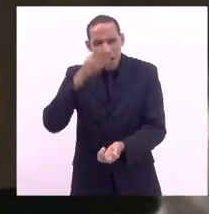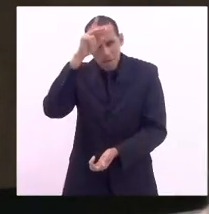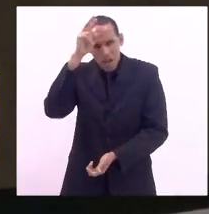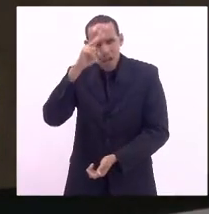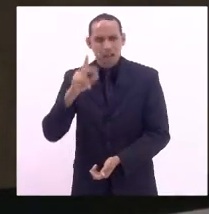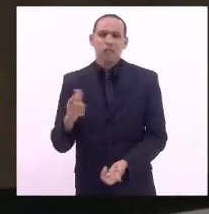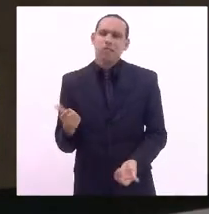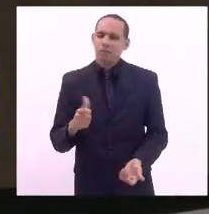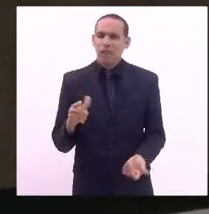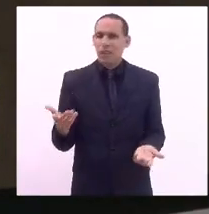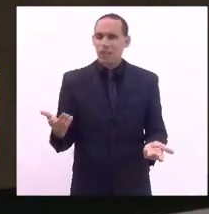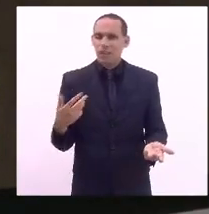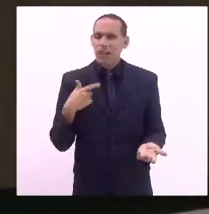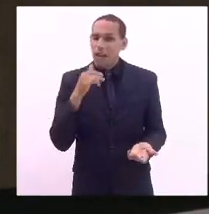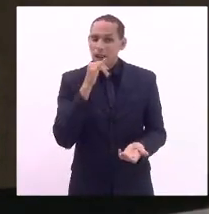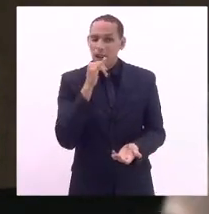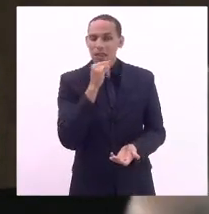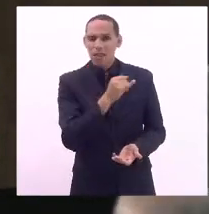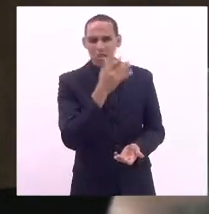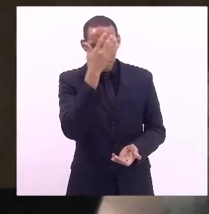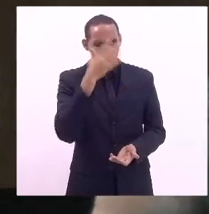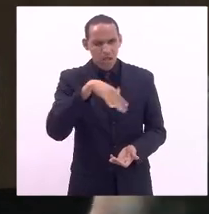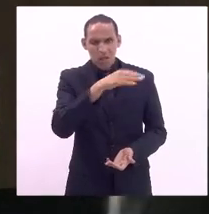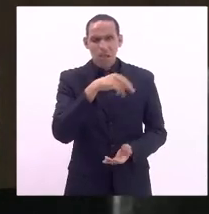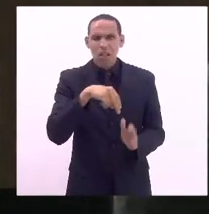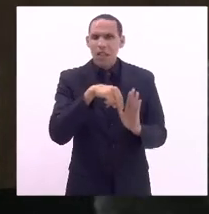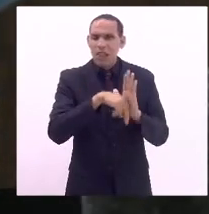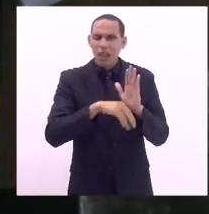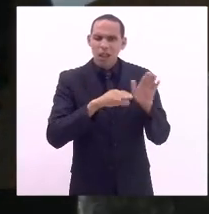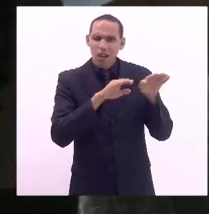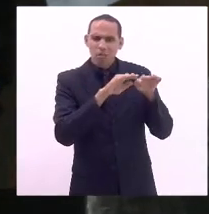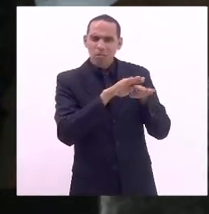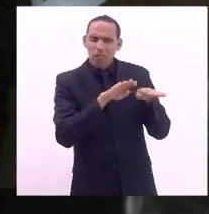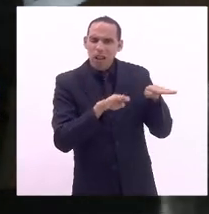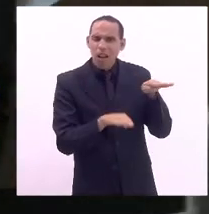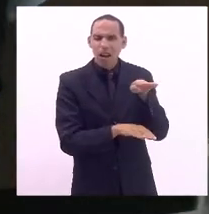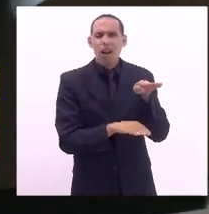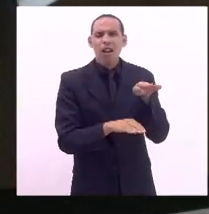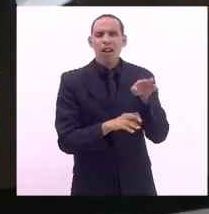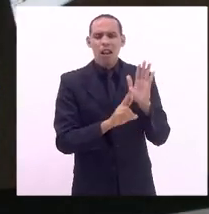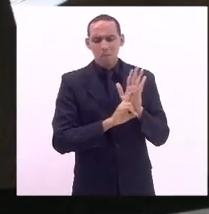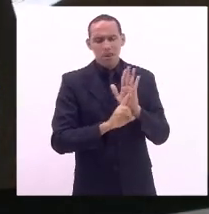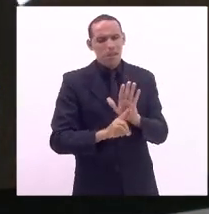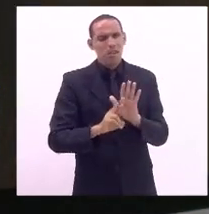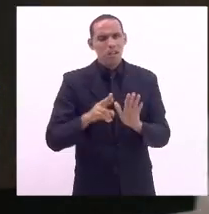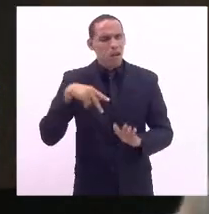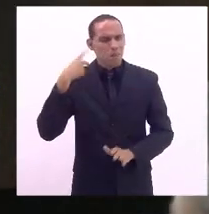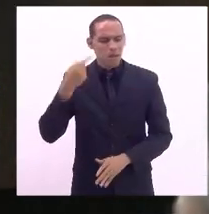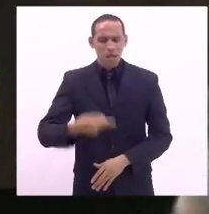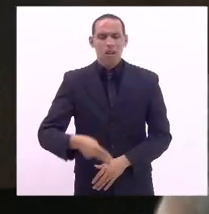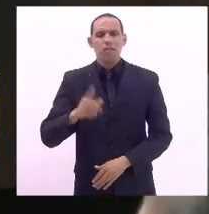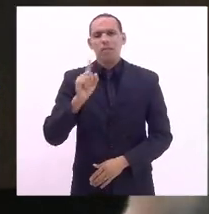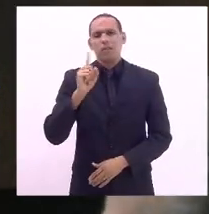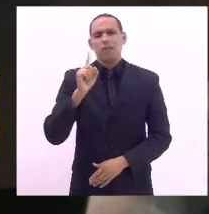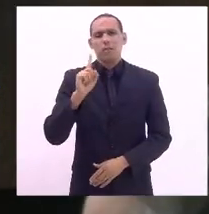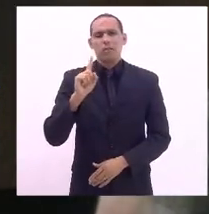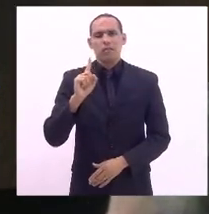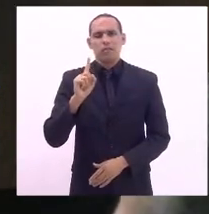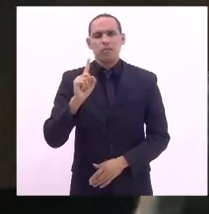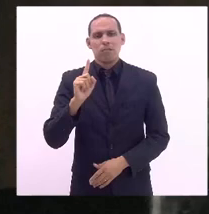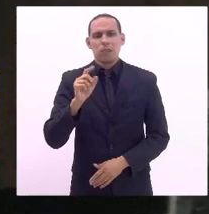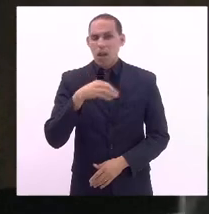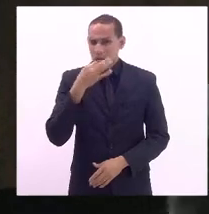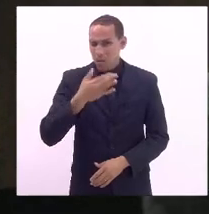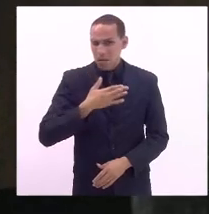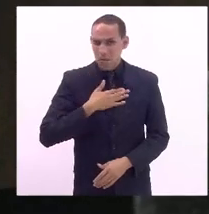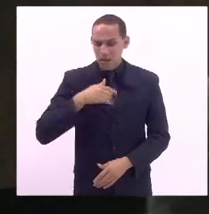dizer a essas pessoas de baixíssimo nível, que não representam o conjunto do parlamento e, cara, na minha opinião, nem